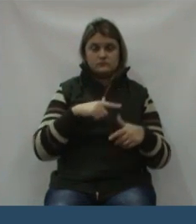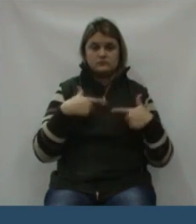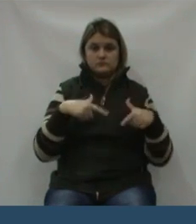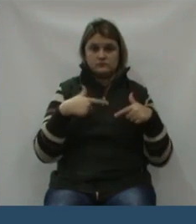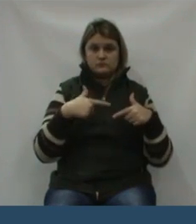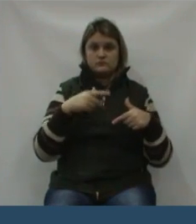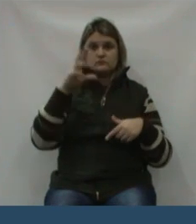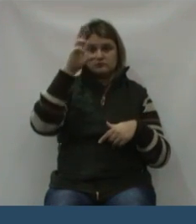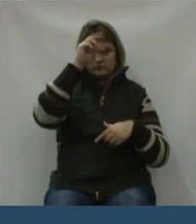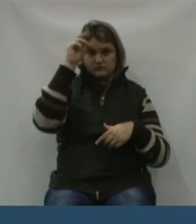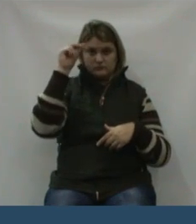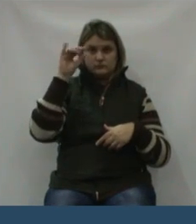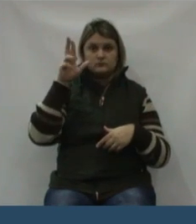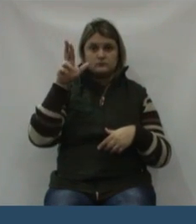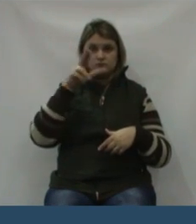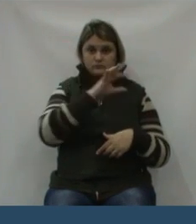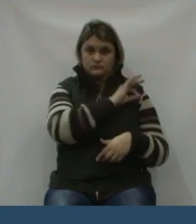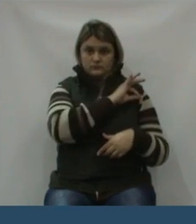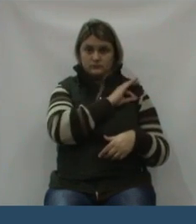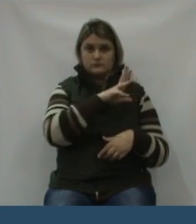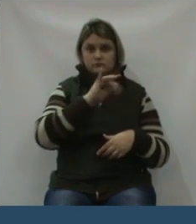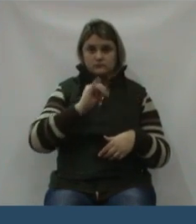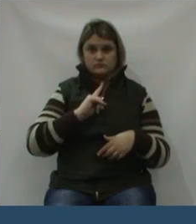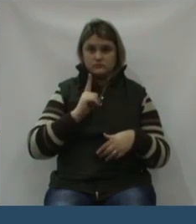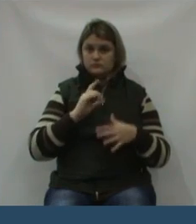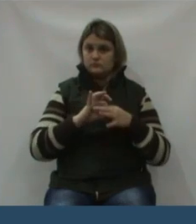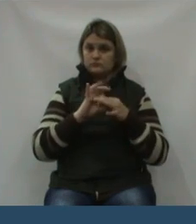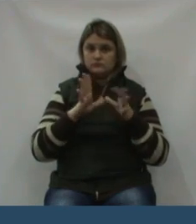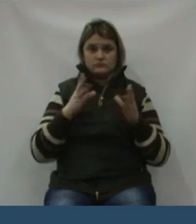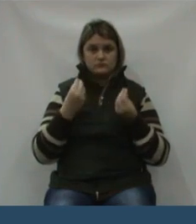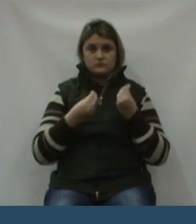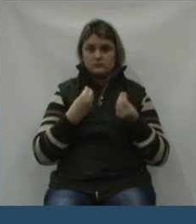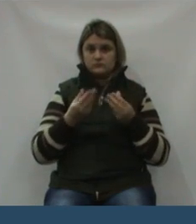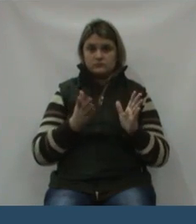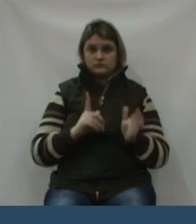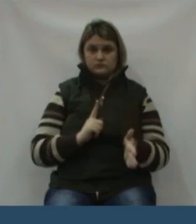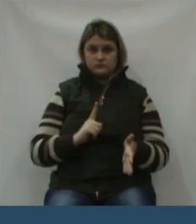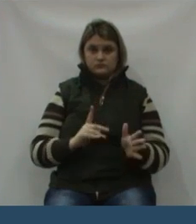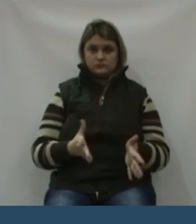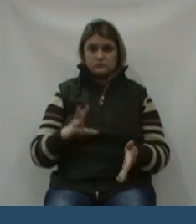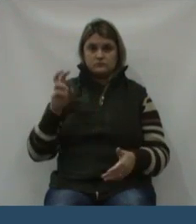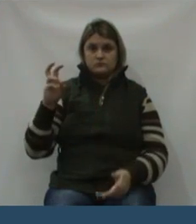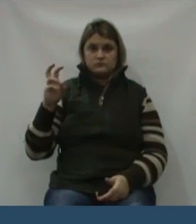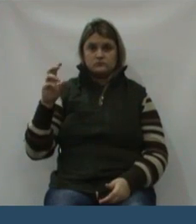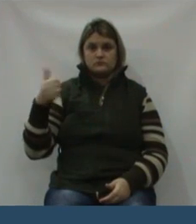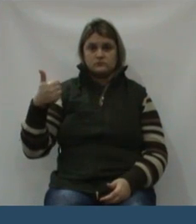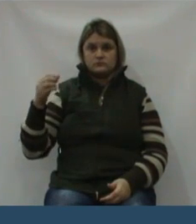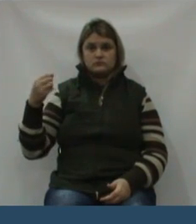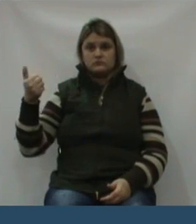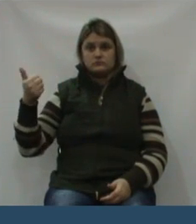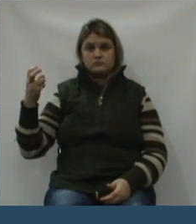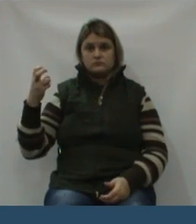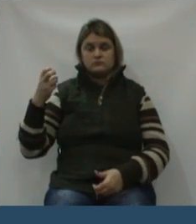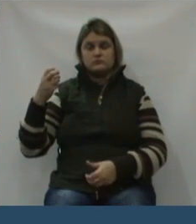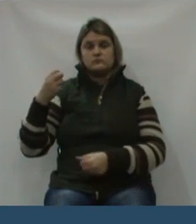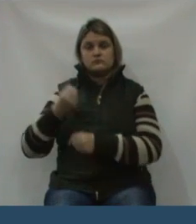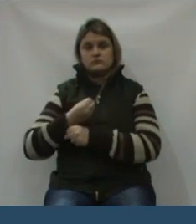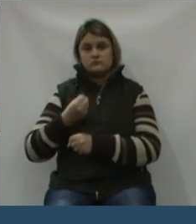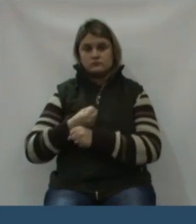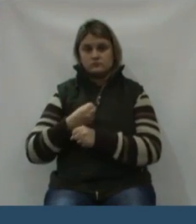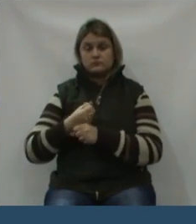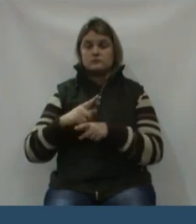disposição. O prefeito vai ter esses cargos à disposição que nem tenha 5, 10, 15, 20 anos. A situação é